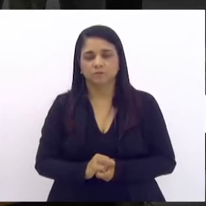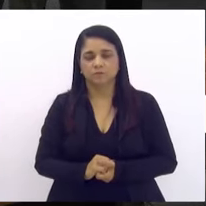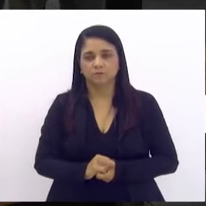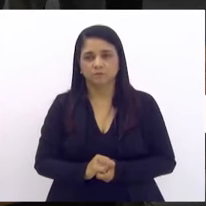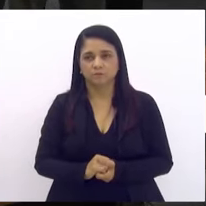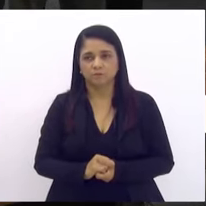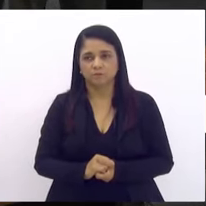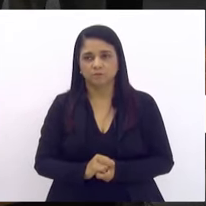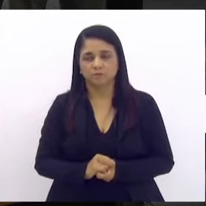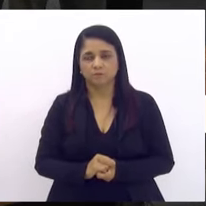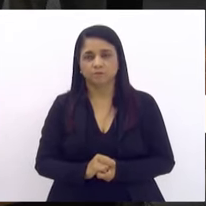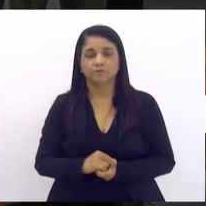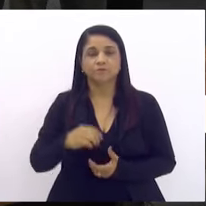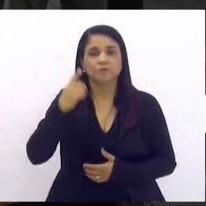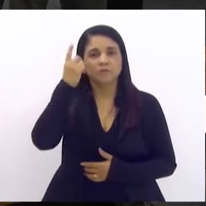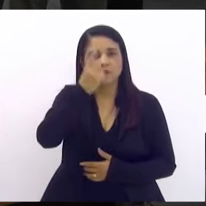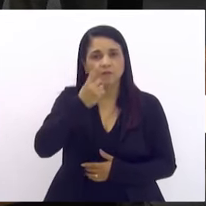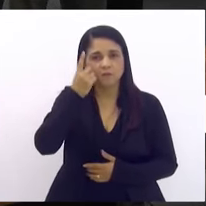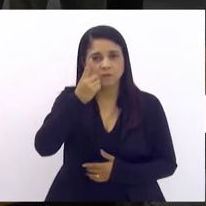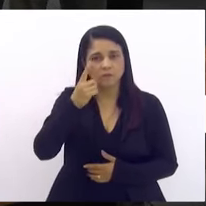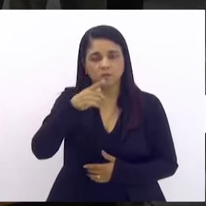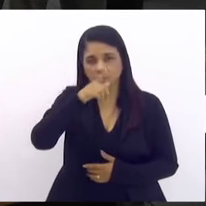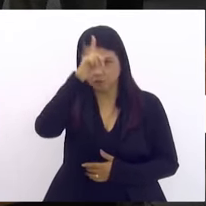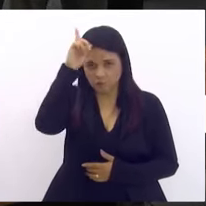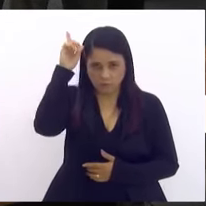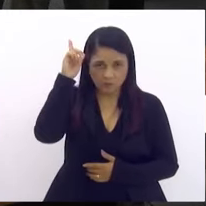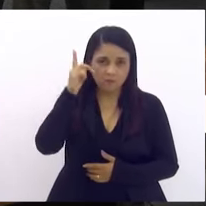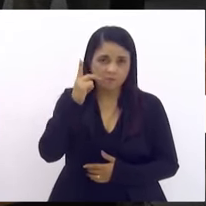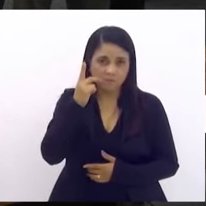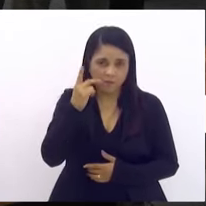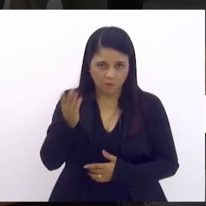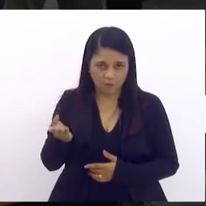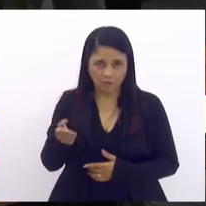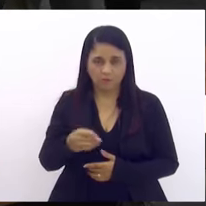Moraes Deputado Lu Paulo